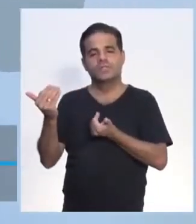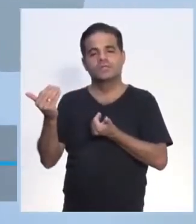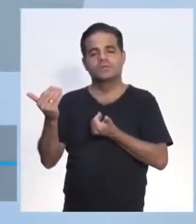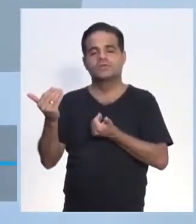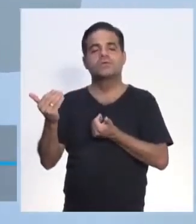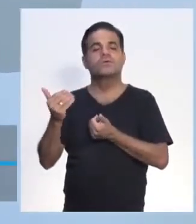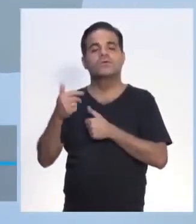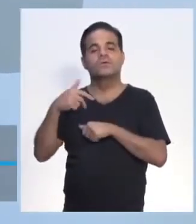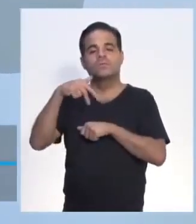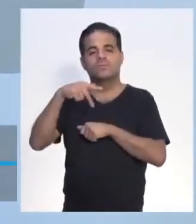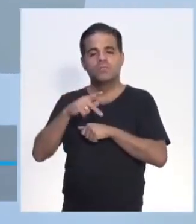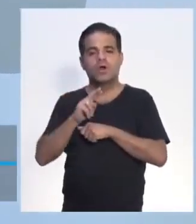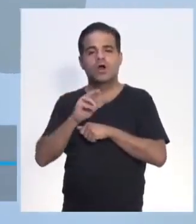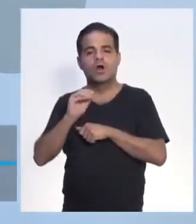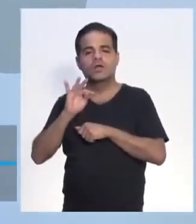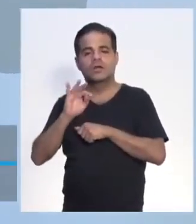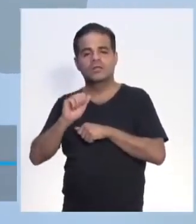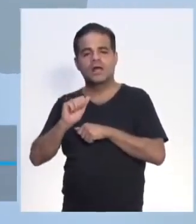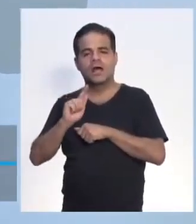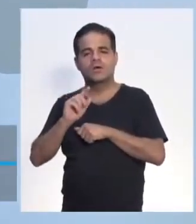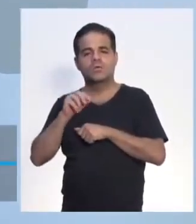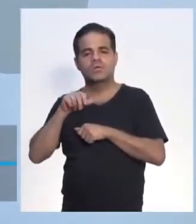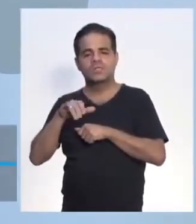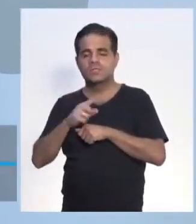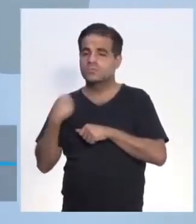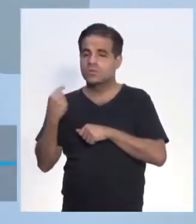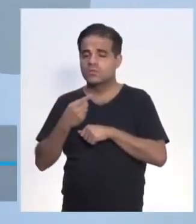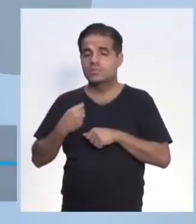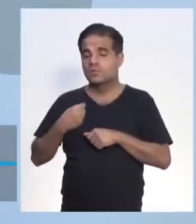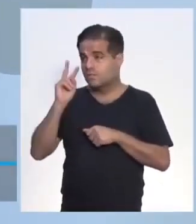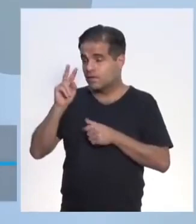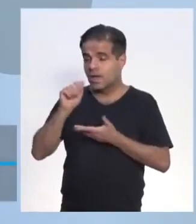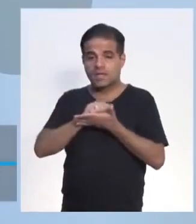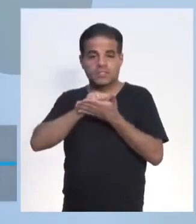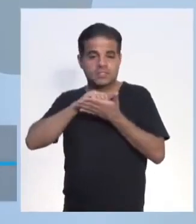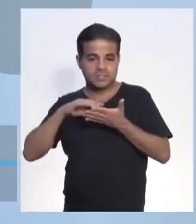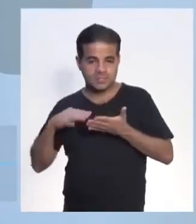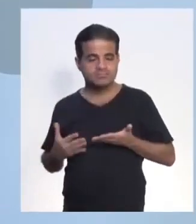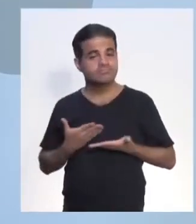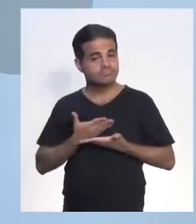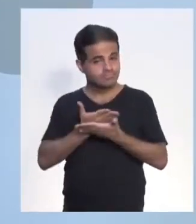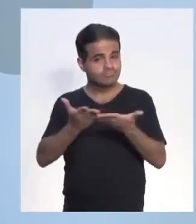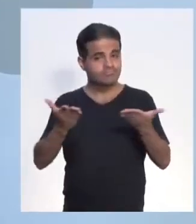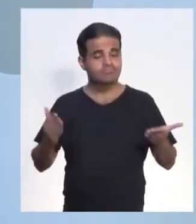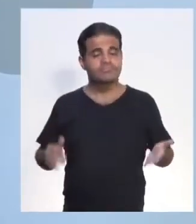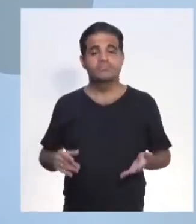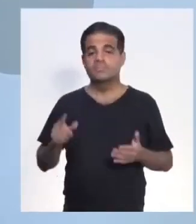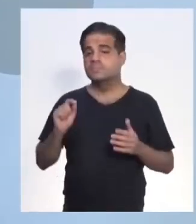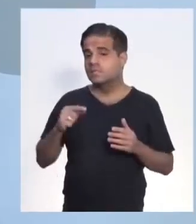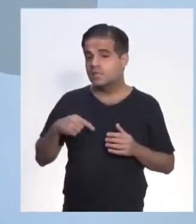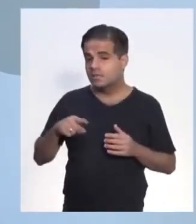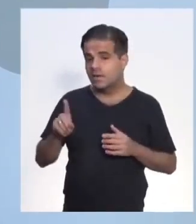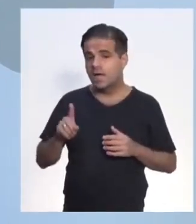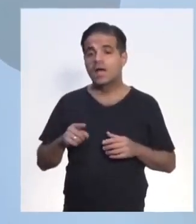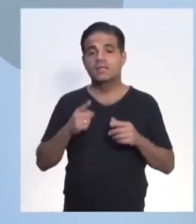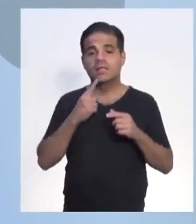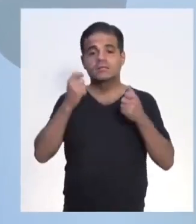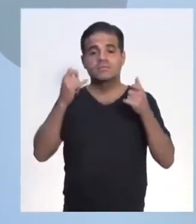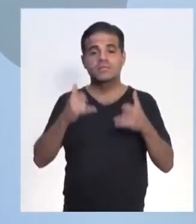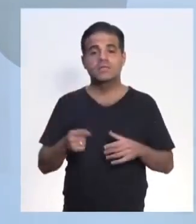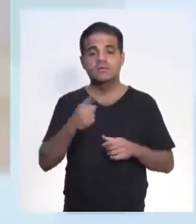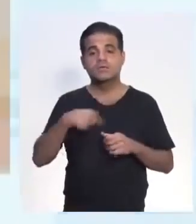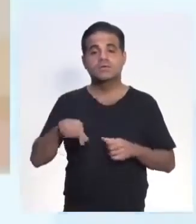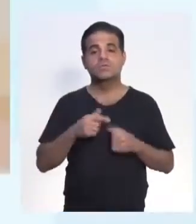nós contemplarmos e vermos aí a atividade aí da galera. Quem vai estar falando